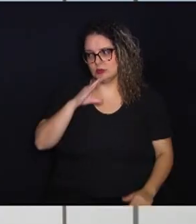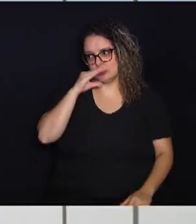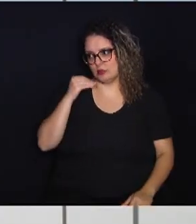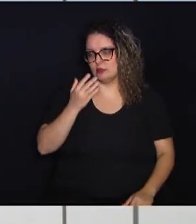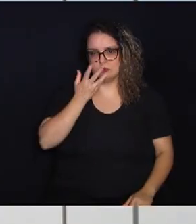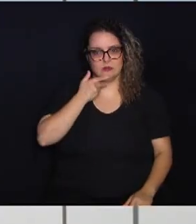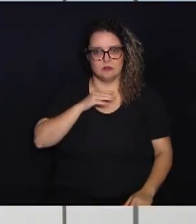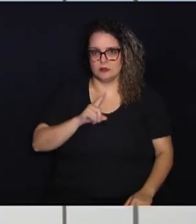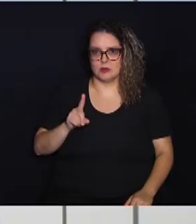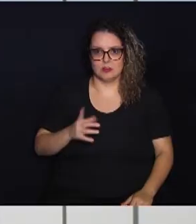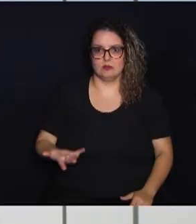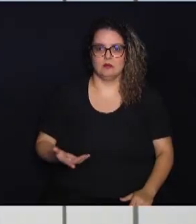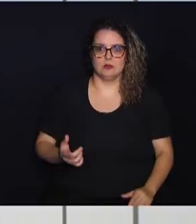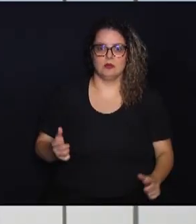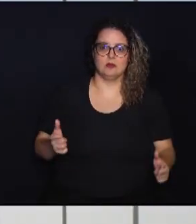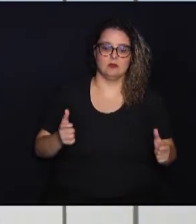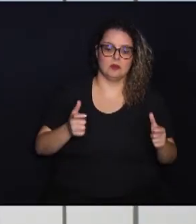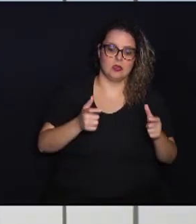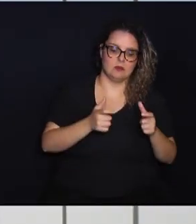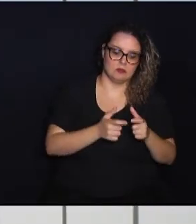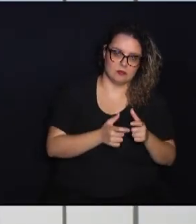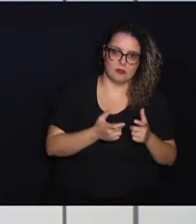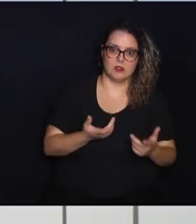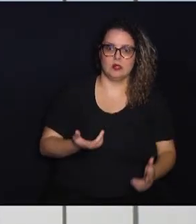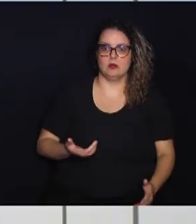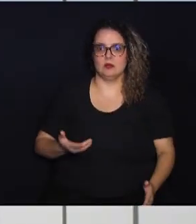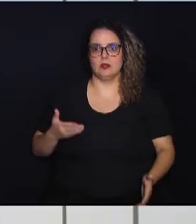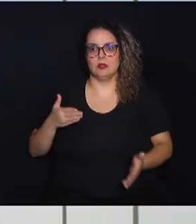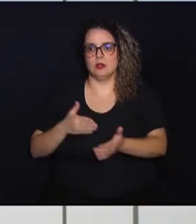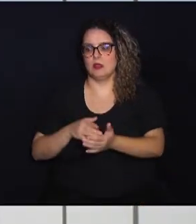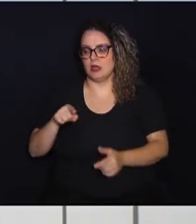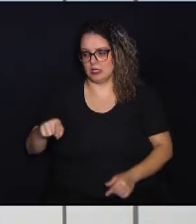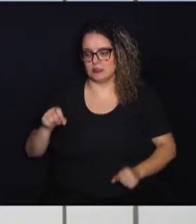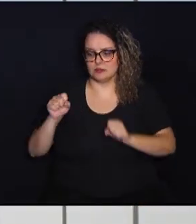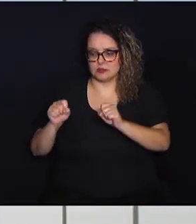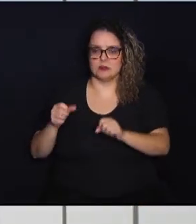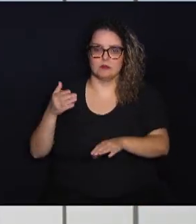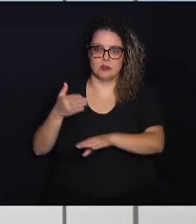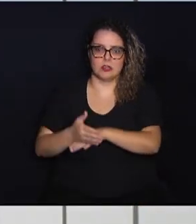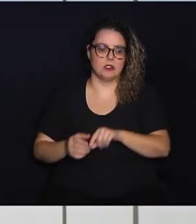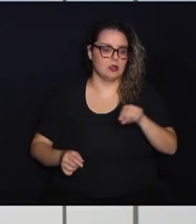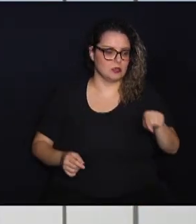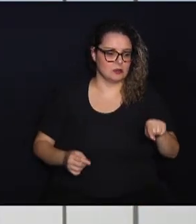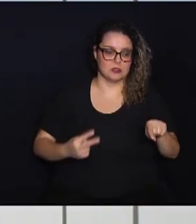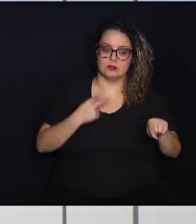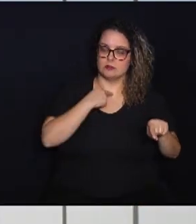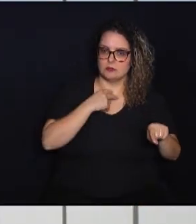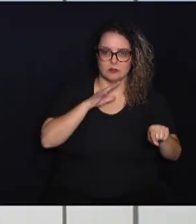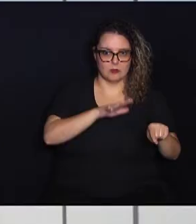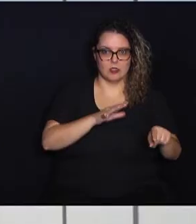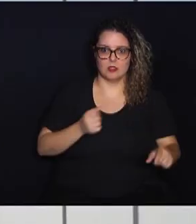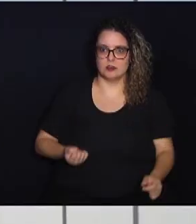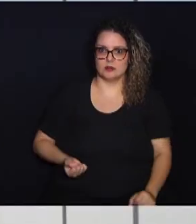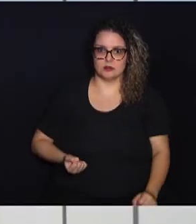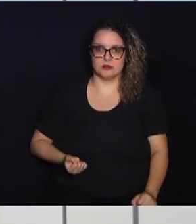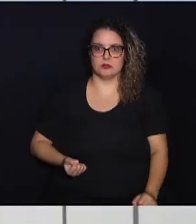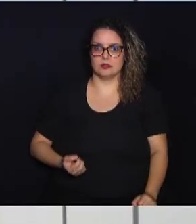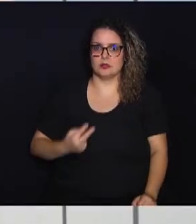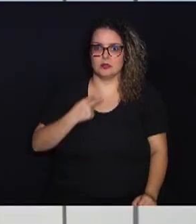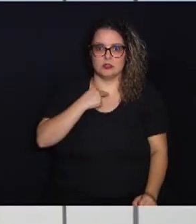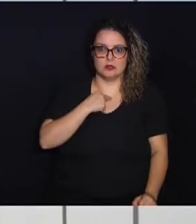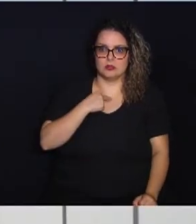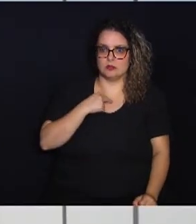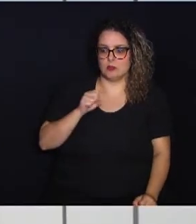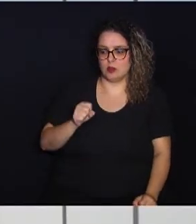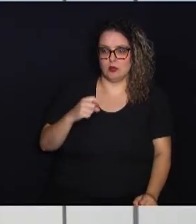uma criança, você diminui, você bota limite, olha, aqui você pode acessar, aqui você não pode mais. Você não pode mais ficar